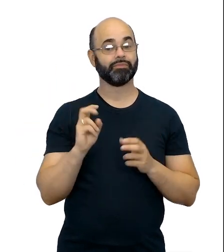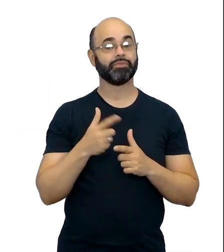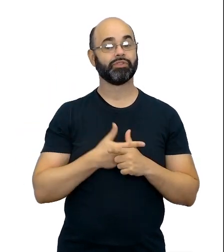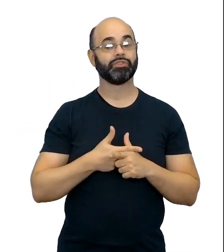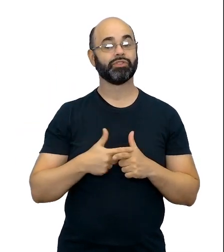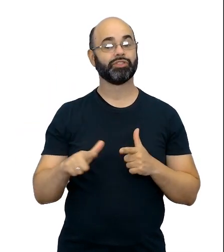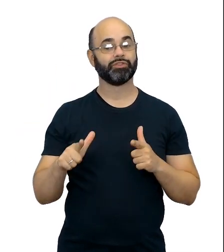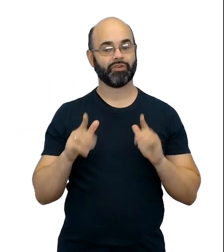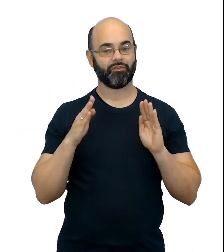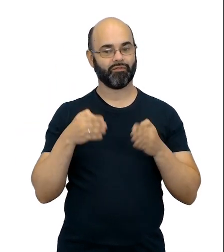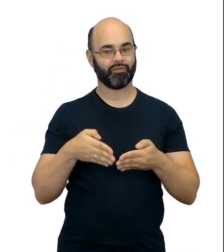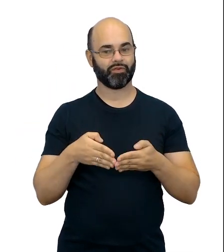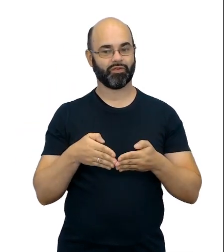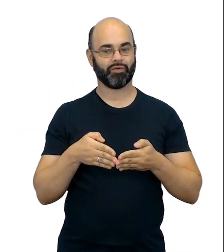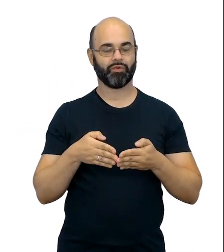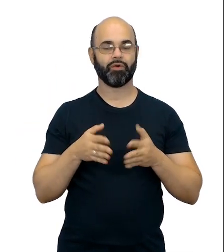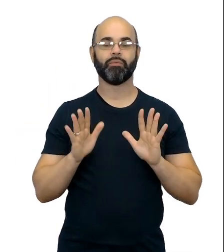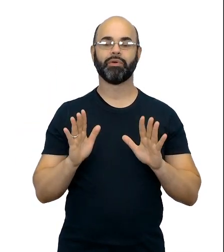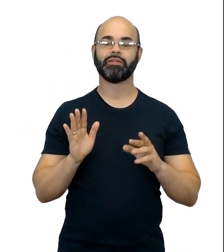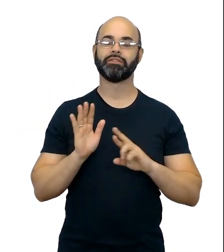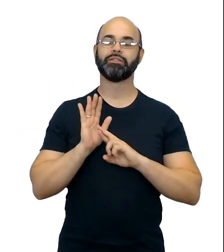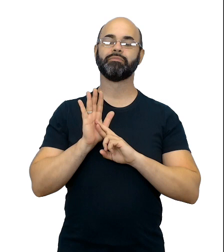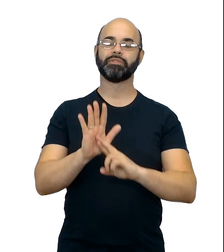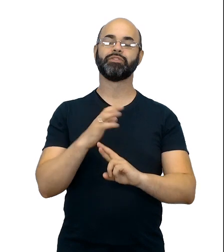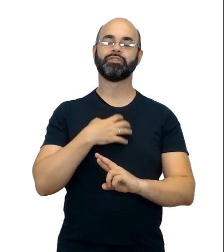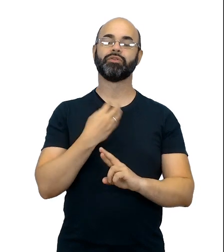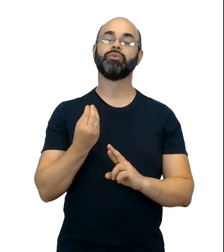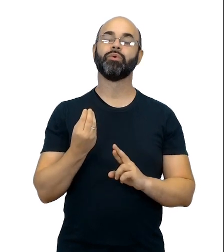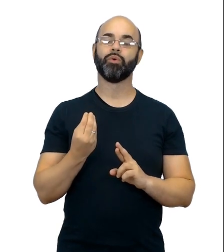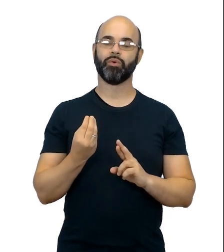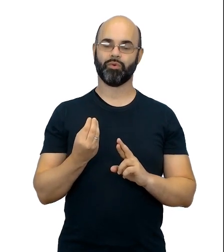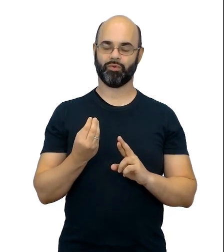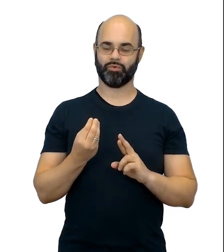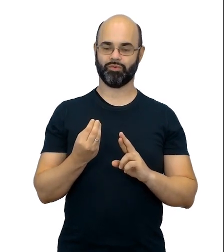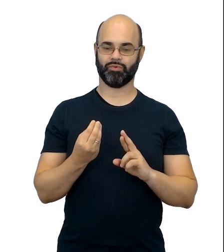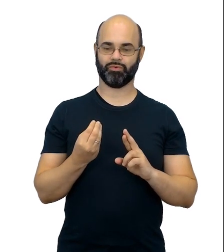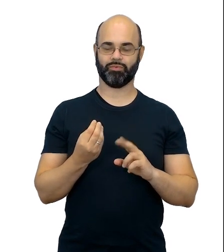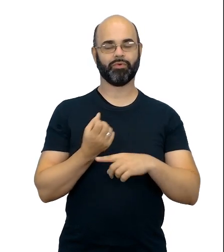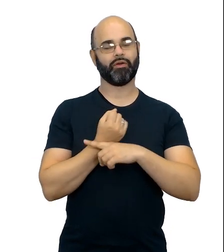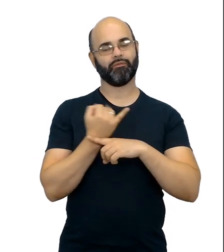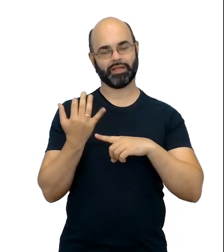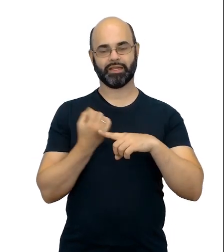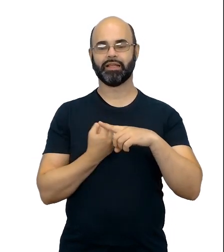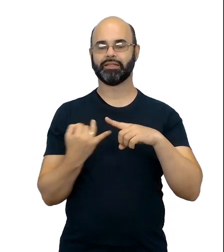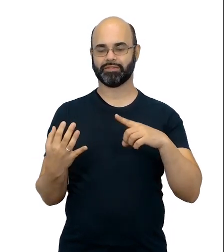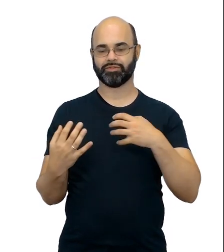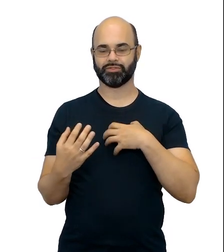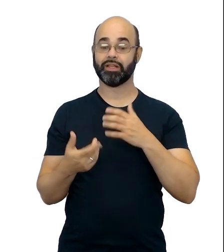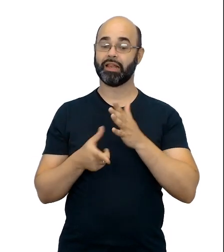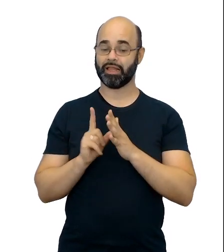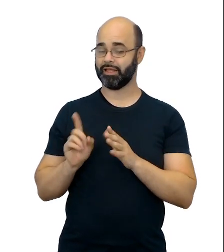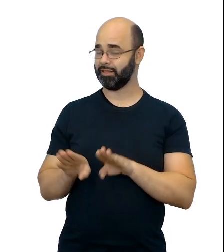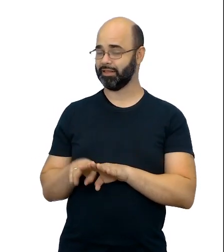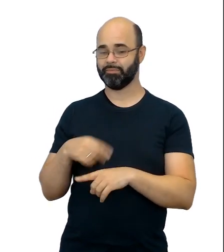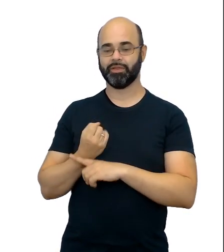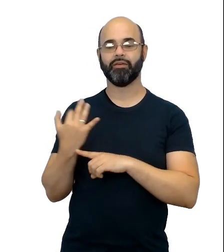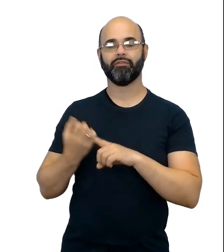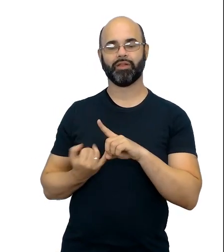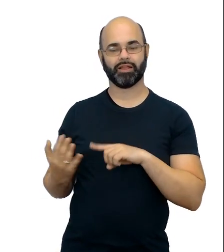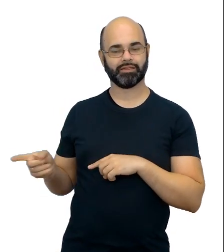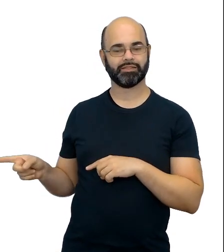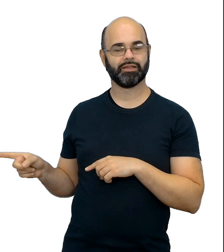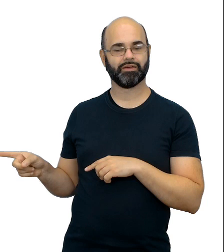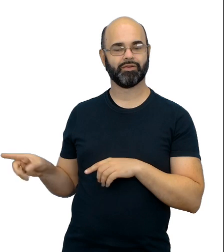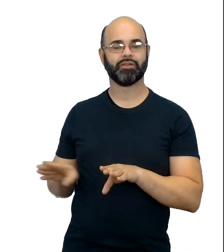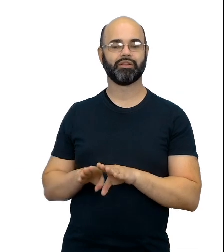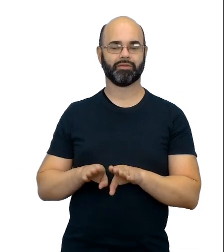está representado ali como? Por forma de uma fração. Aqui também estava representada por forma de uma fração, o